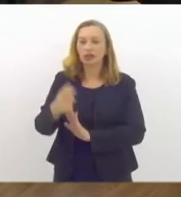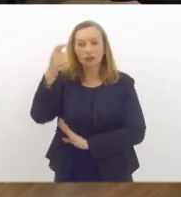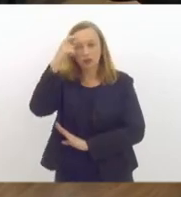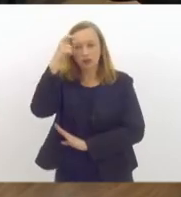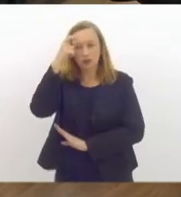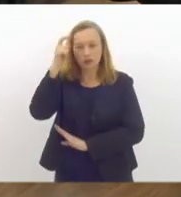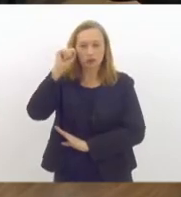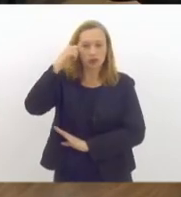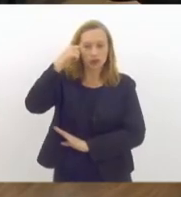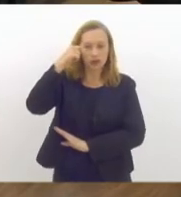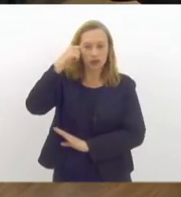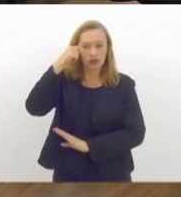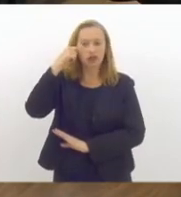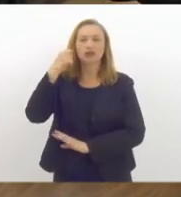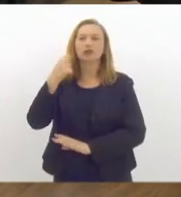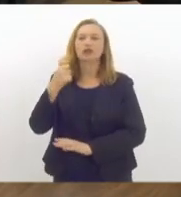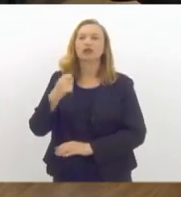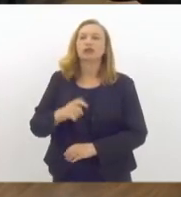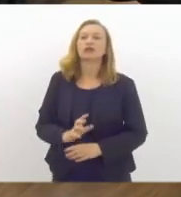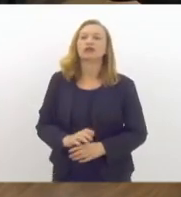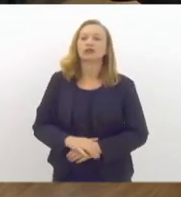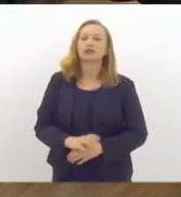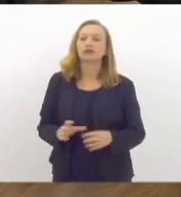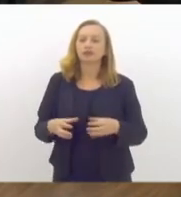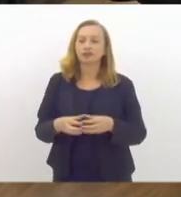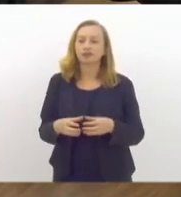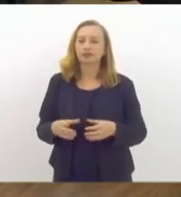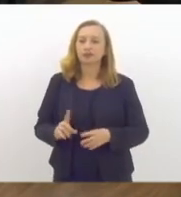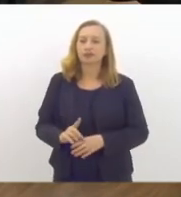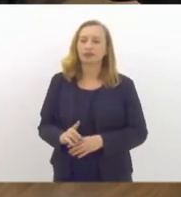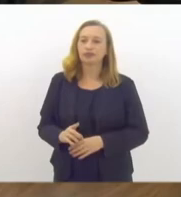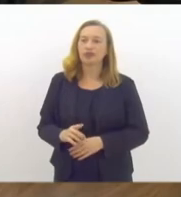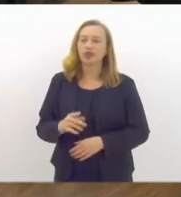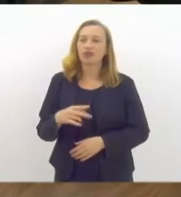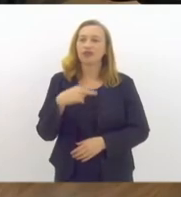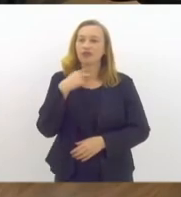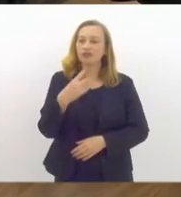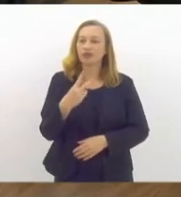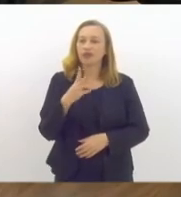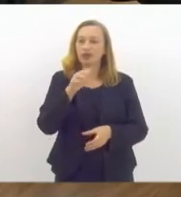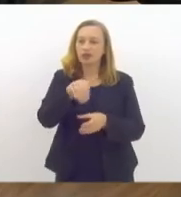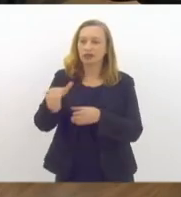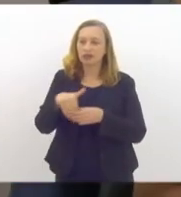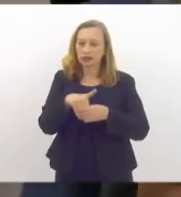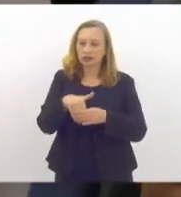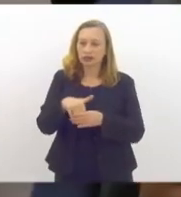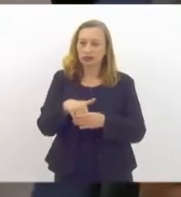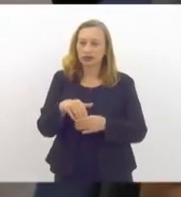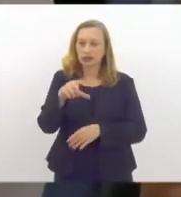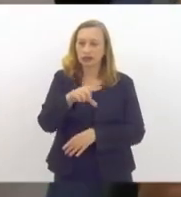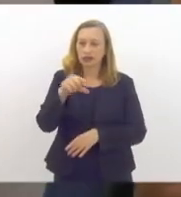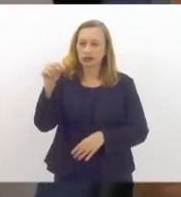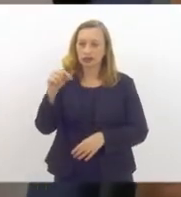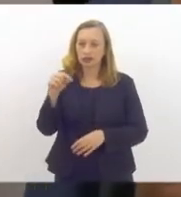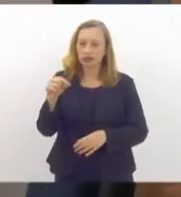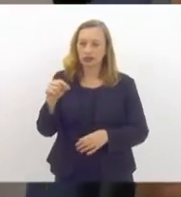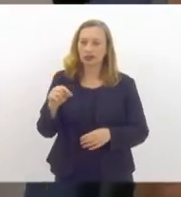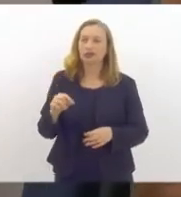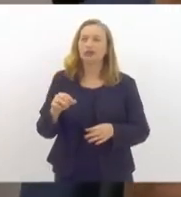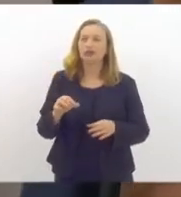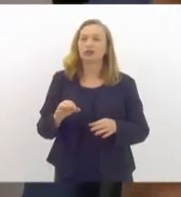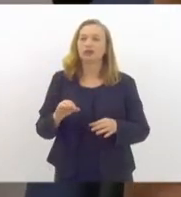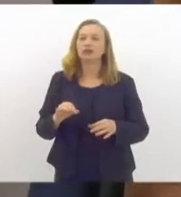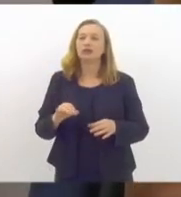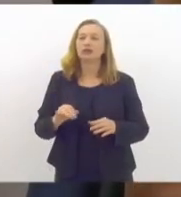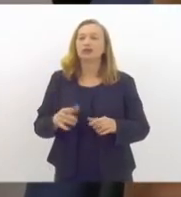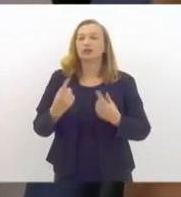Negra nesse comitê. E coube a mim ser a porta-voz dos votos que refletem a nossa escolha para compor o mecanismo de